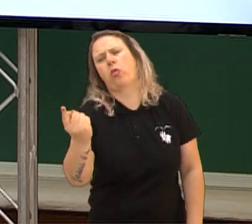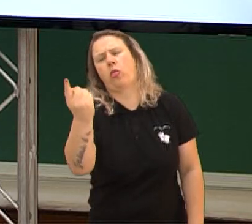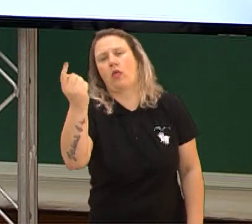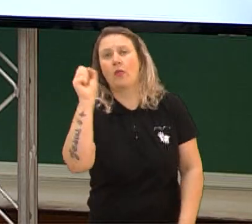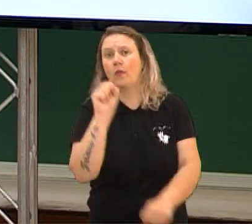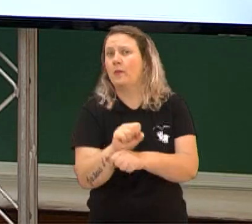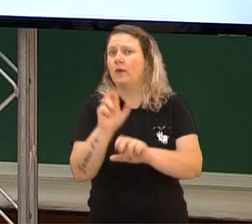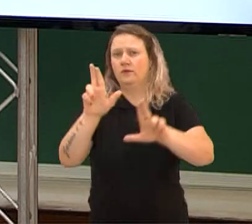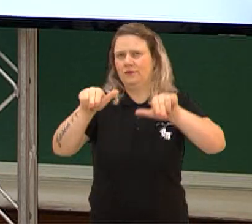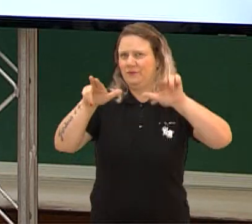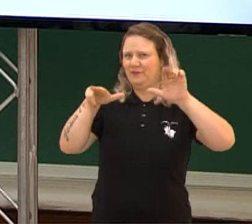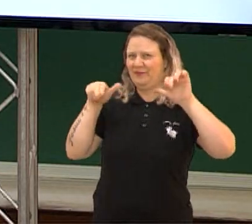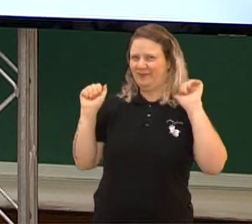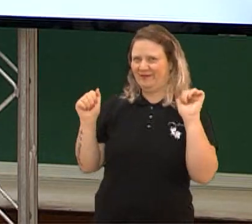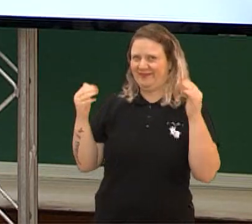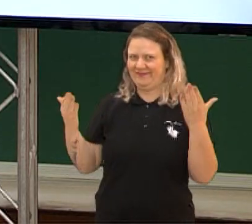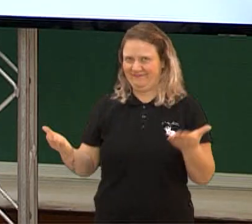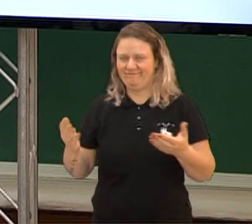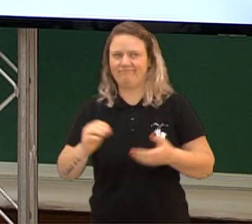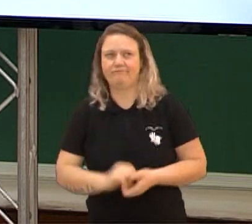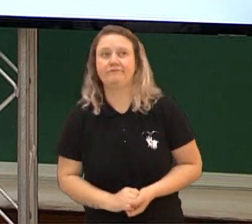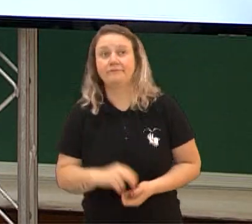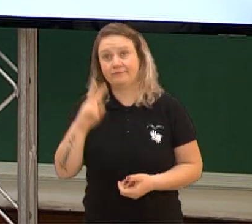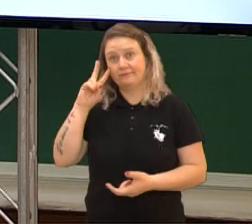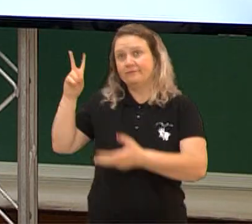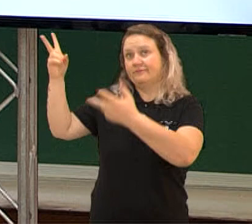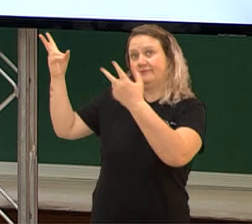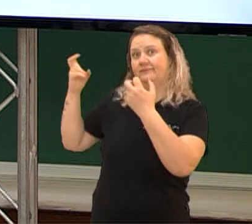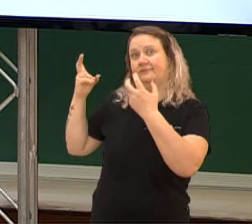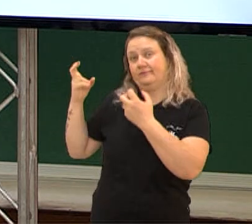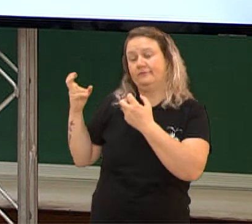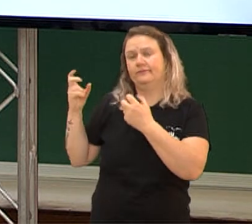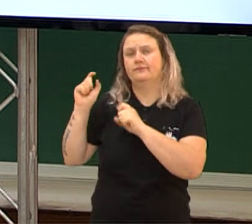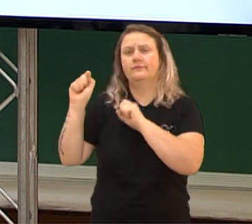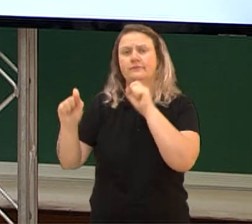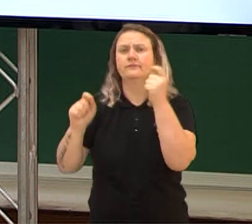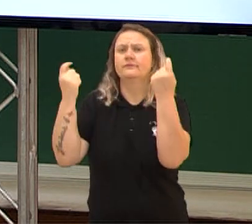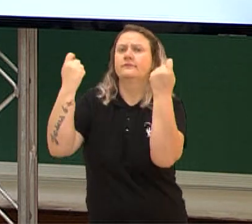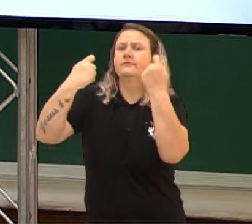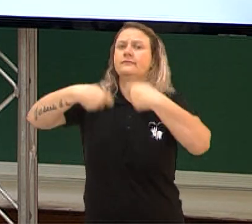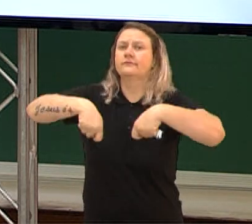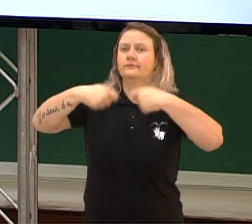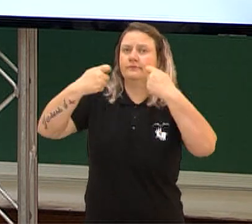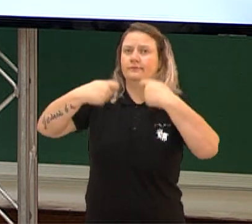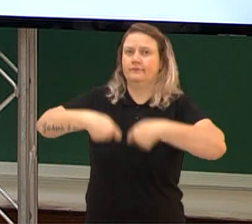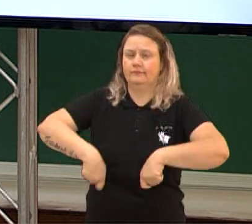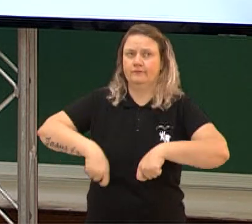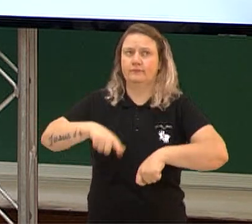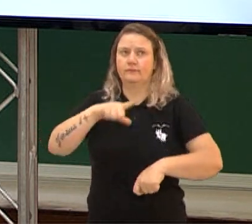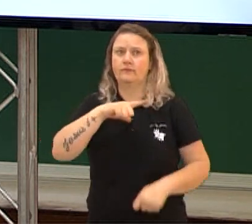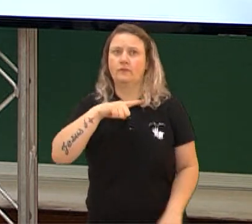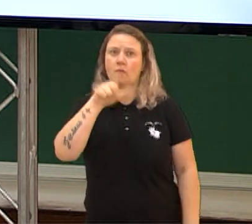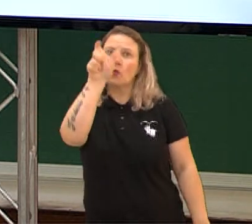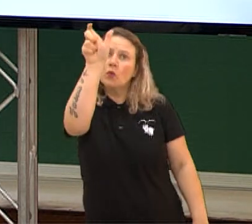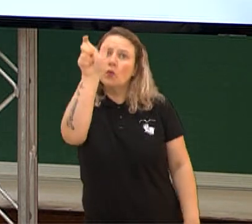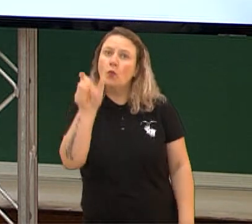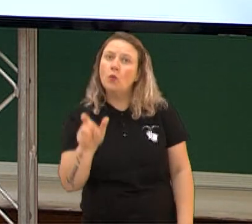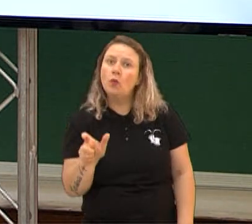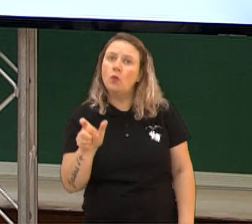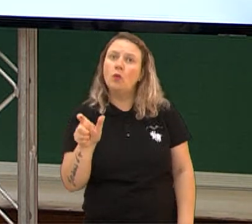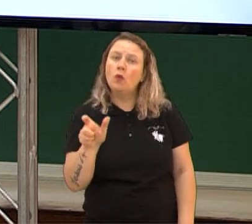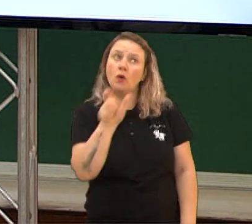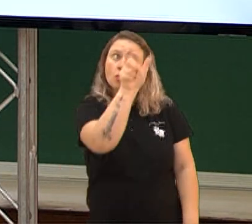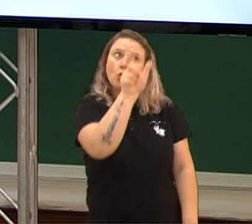é a condição? Olha a condição aqui que está aparecendo meio pequenininho, que a coluna da primeira tem que